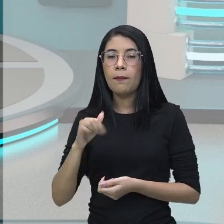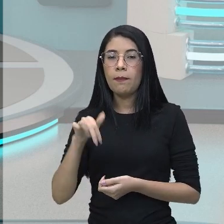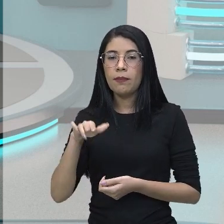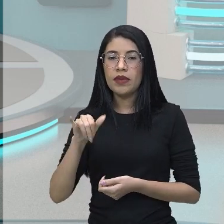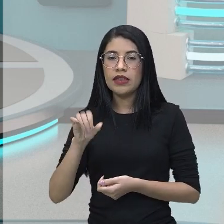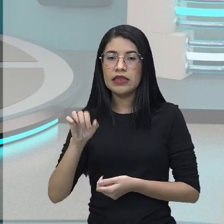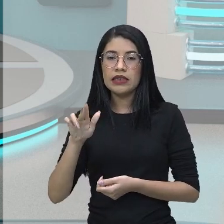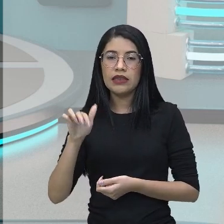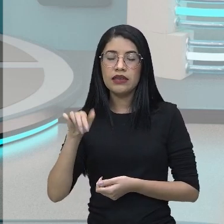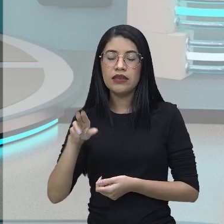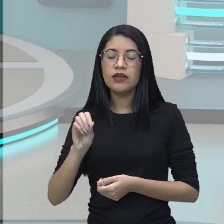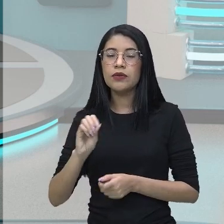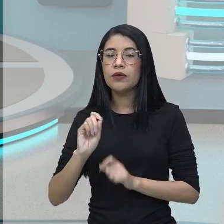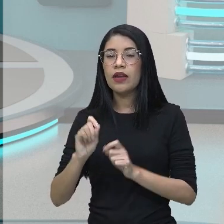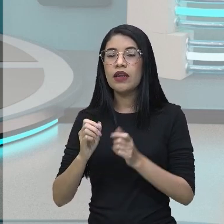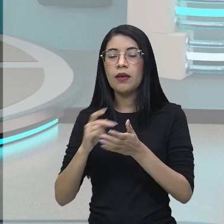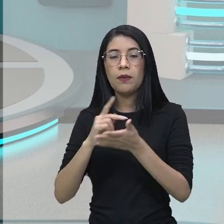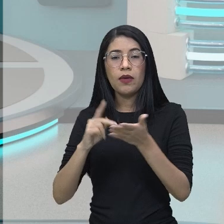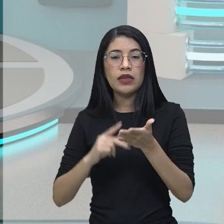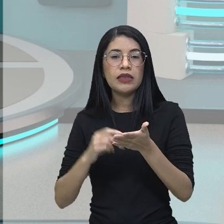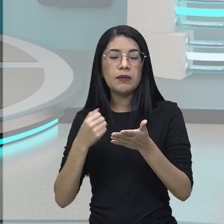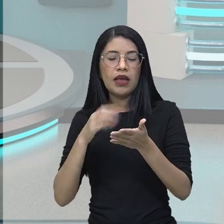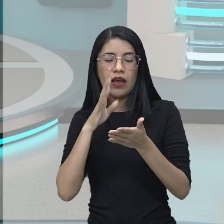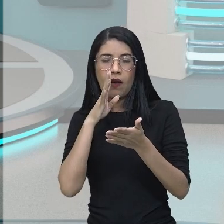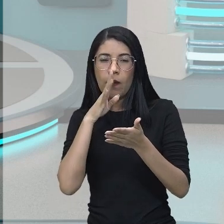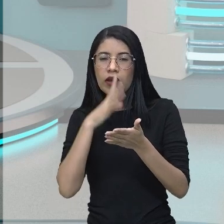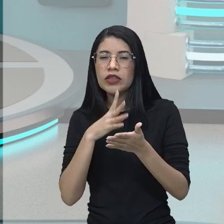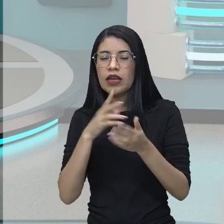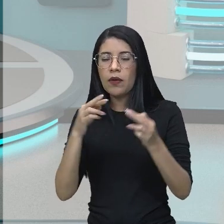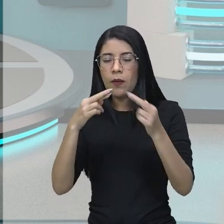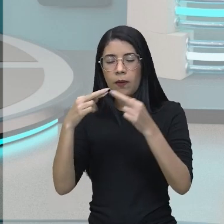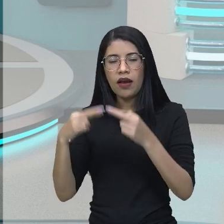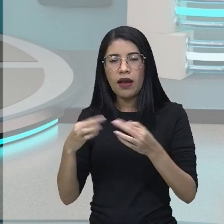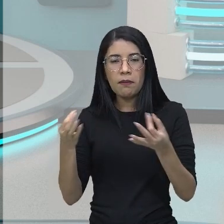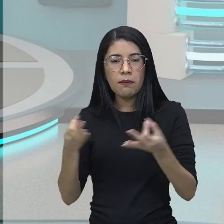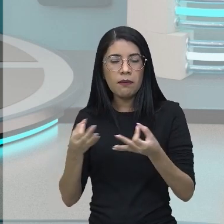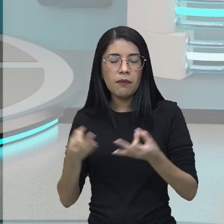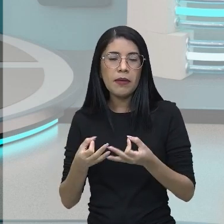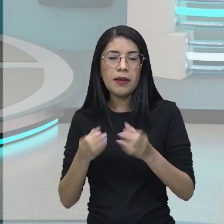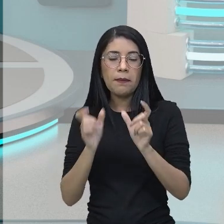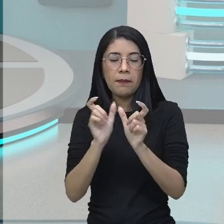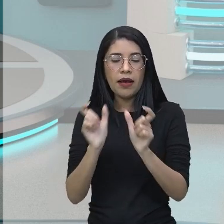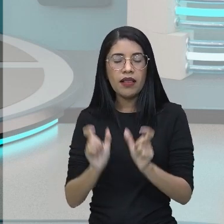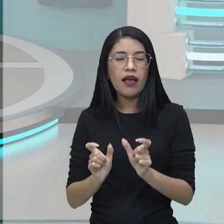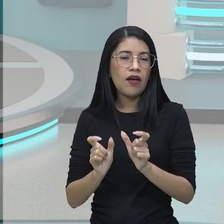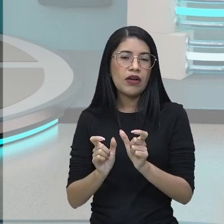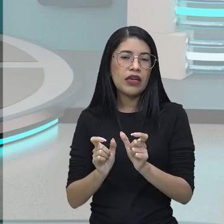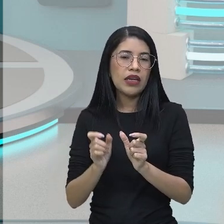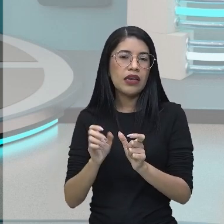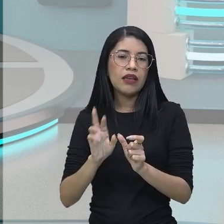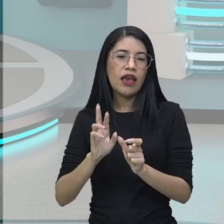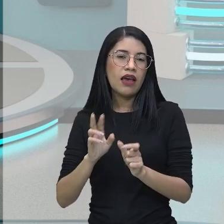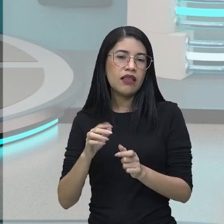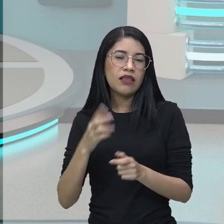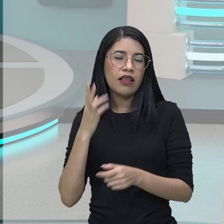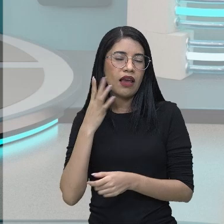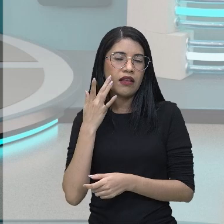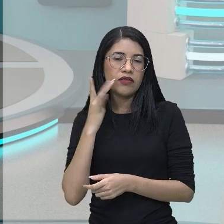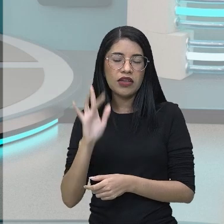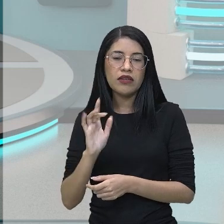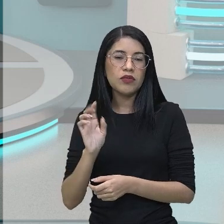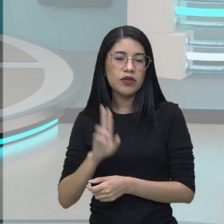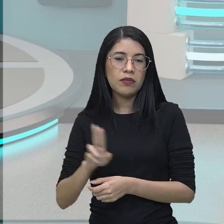pela arte produzir um poema para se admirado com a rima perfeita com a palavra mais rara que eles pudessem encontrar